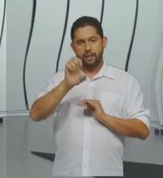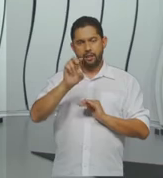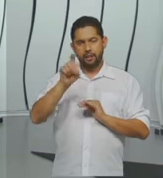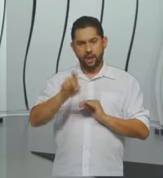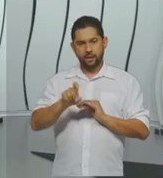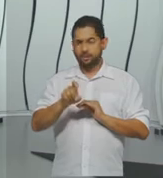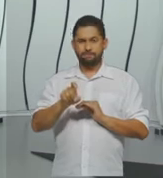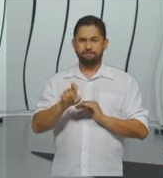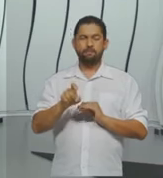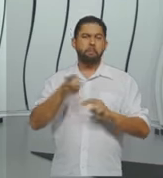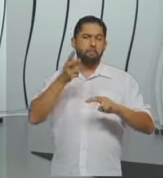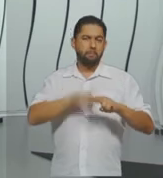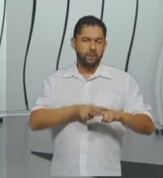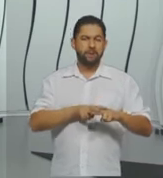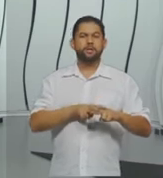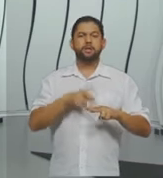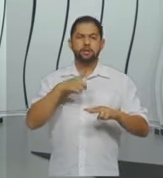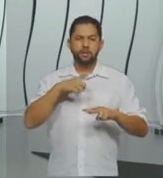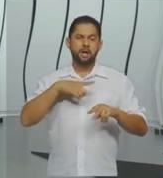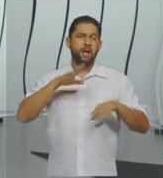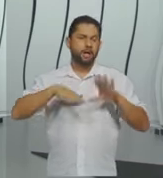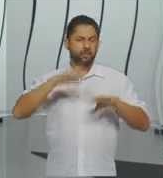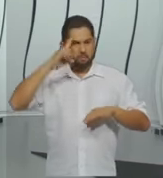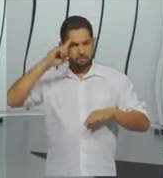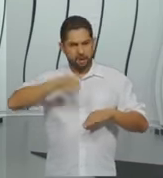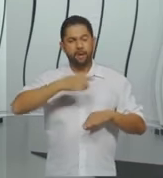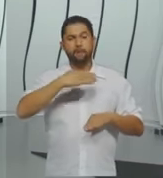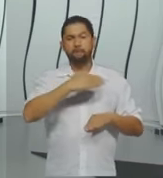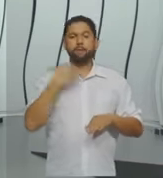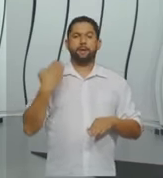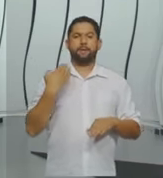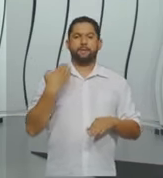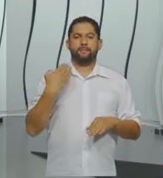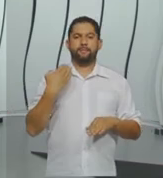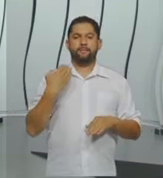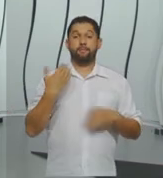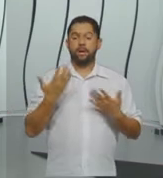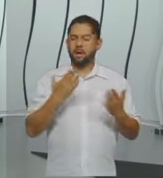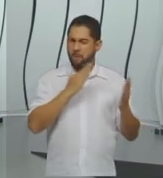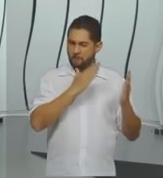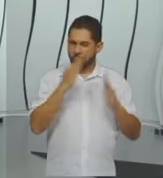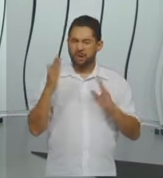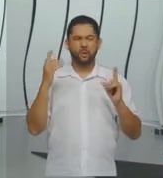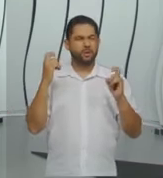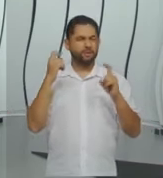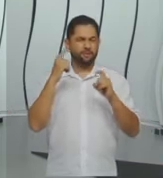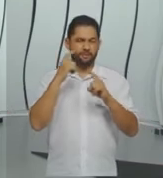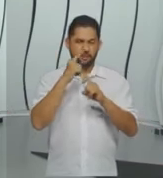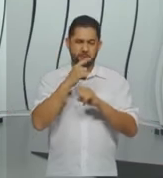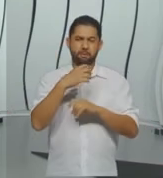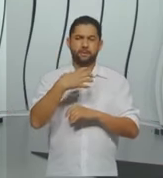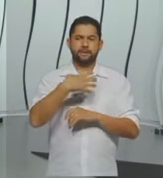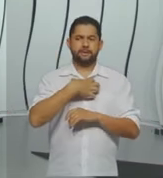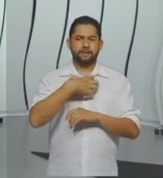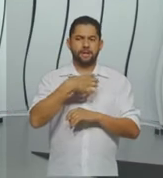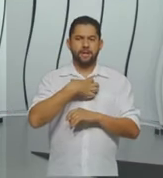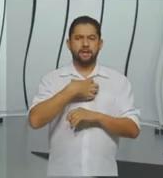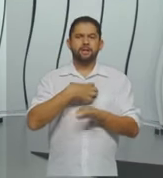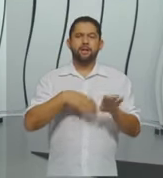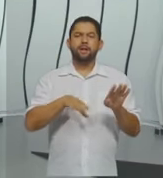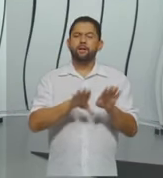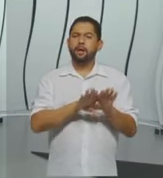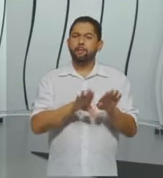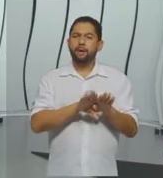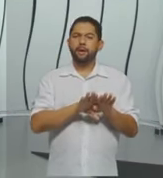as teorias, podia inclusive ser morta, né? Isso aqui foi uma época bastante conturbada para as ciências em geral, porque